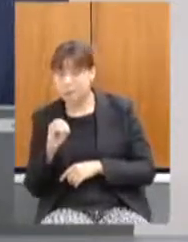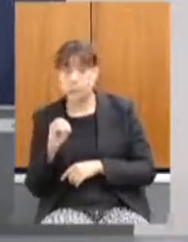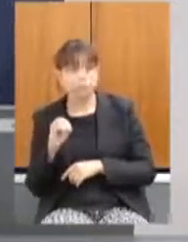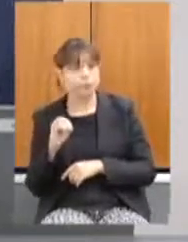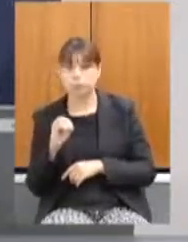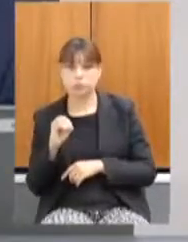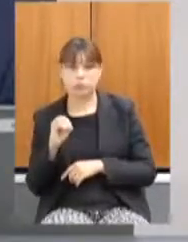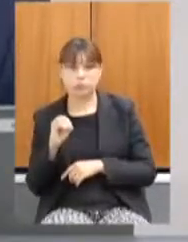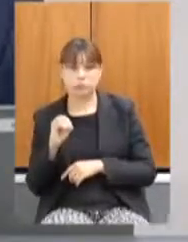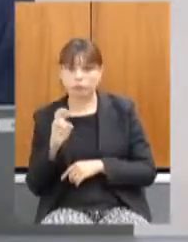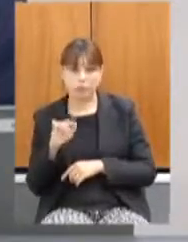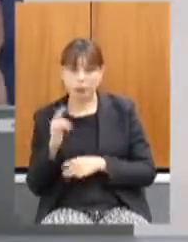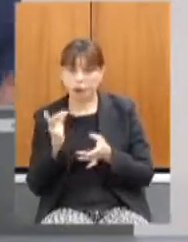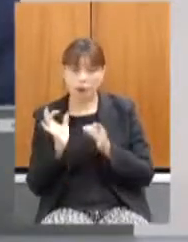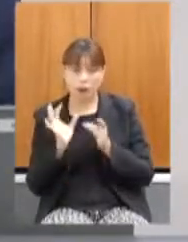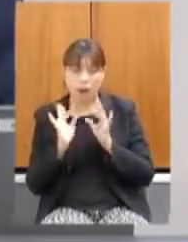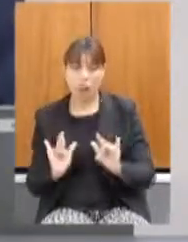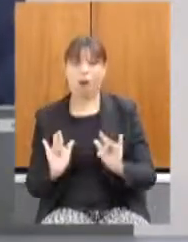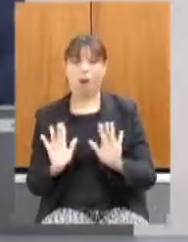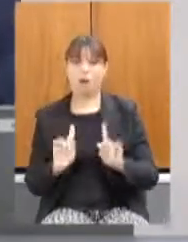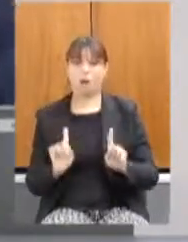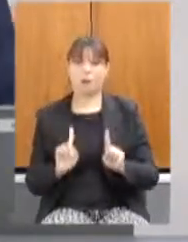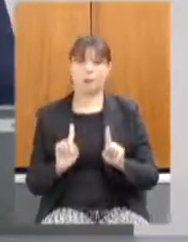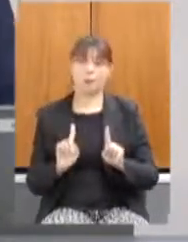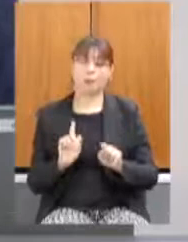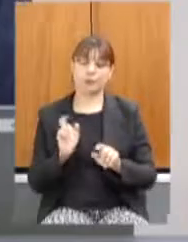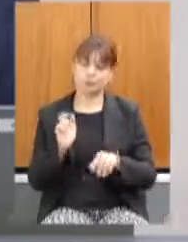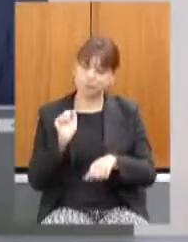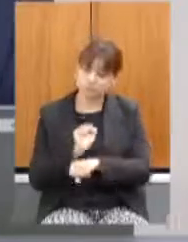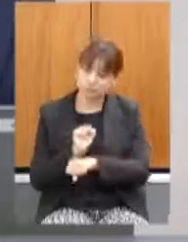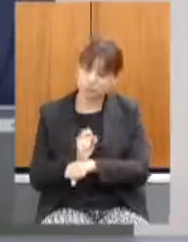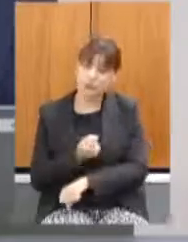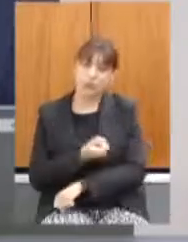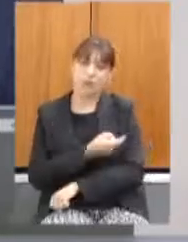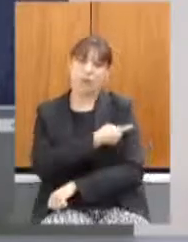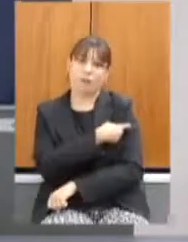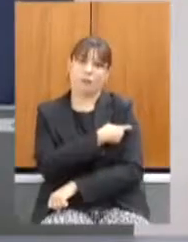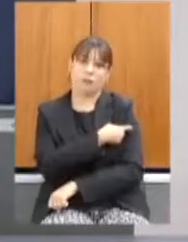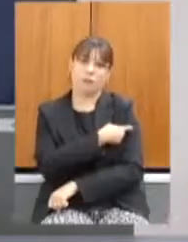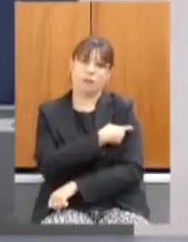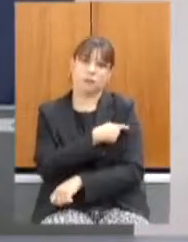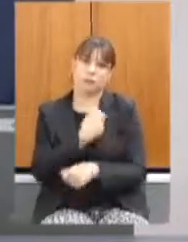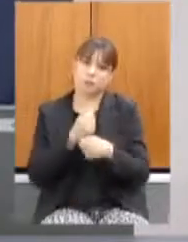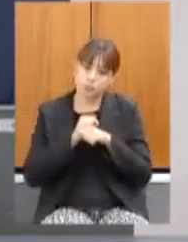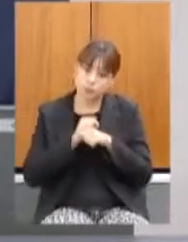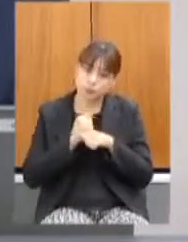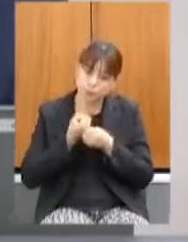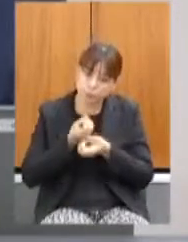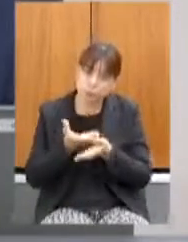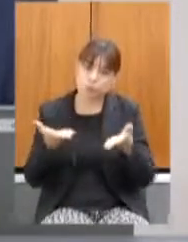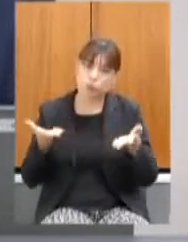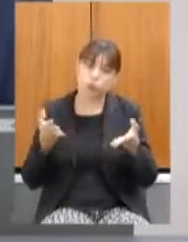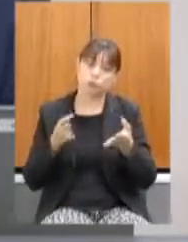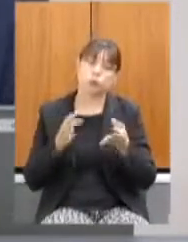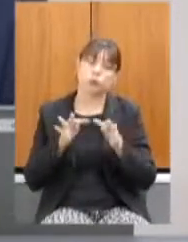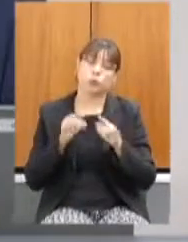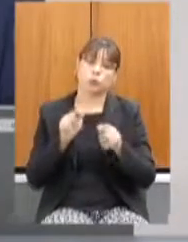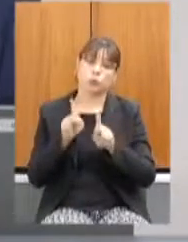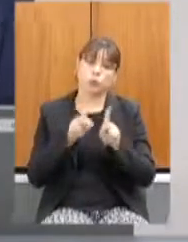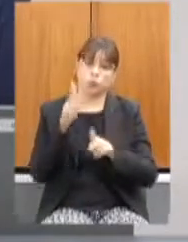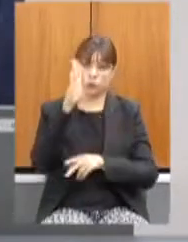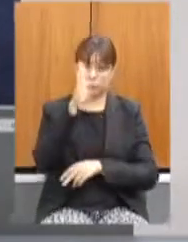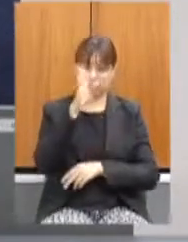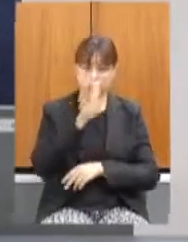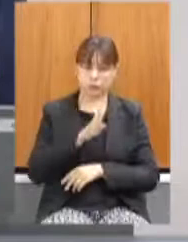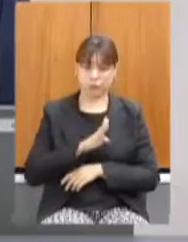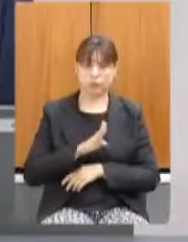menos uma vacina com seguro e ficar disponibilizado para todo povo do nosso país bom então não tô querendo